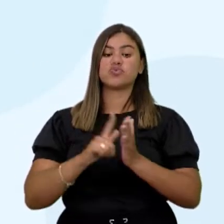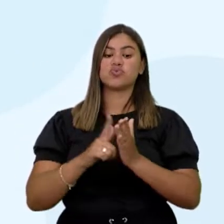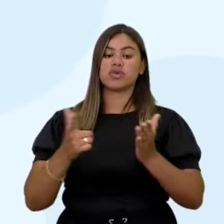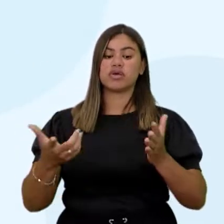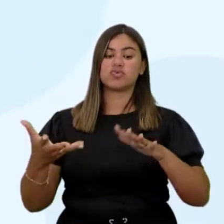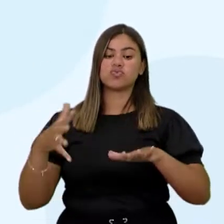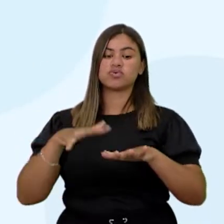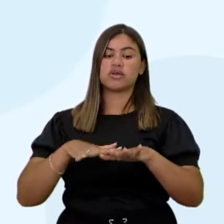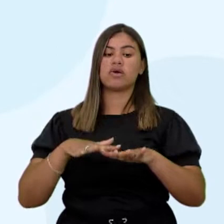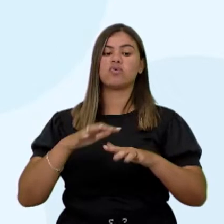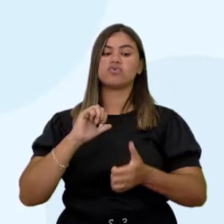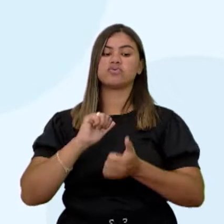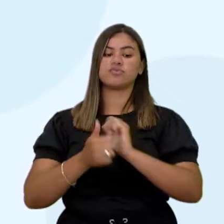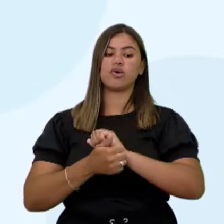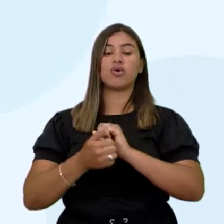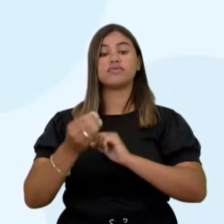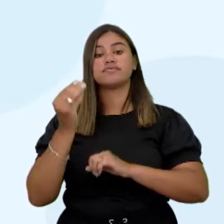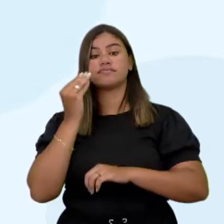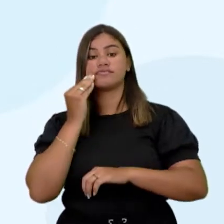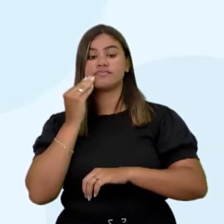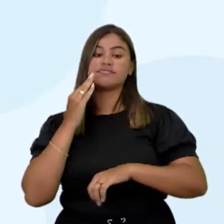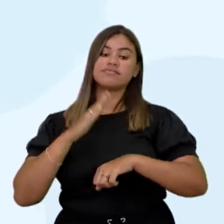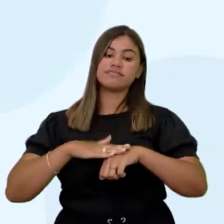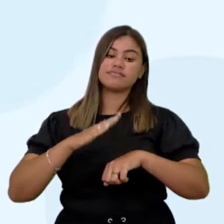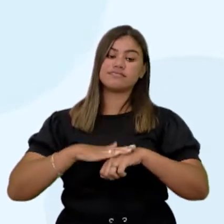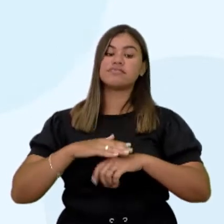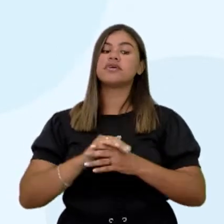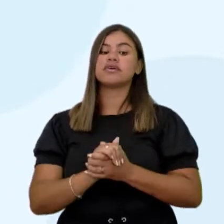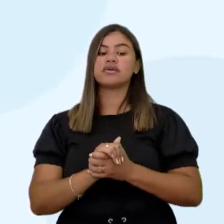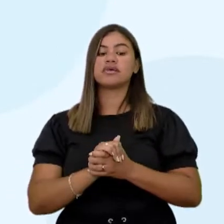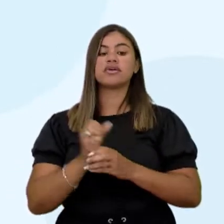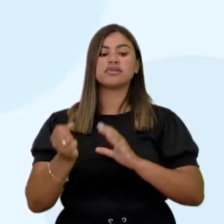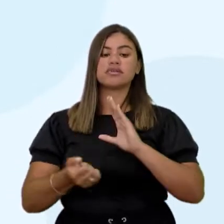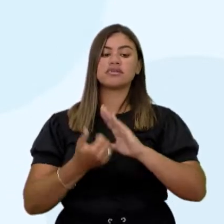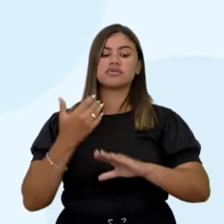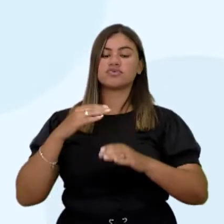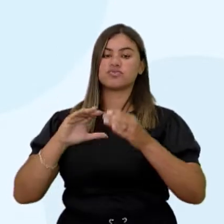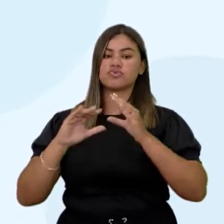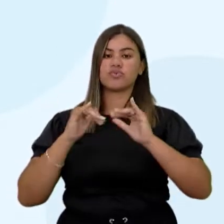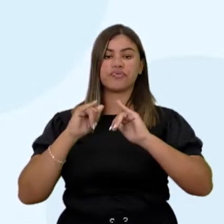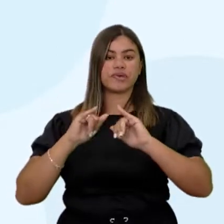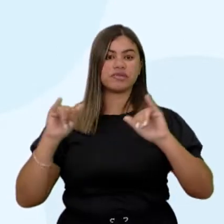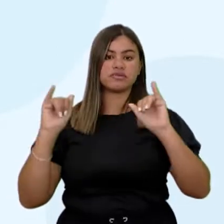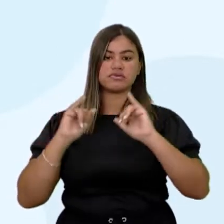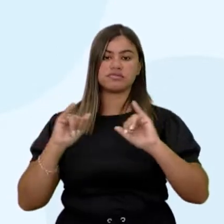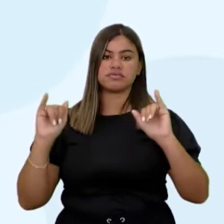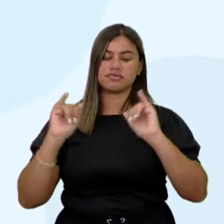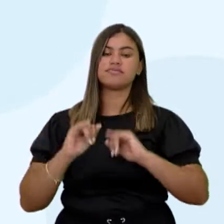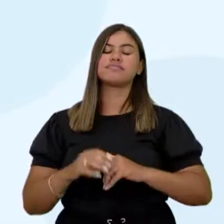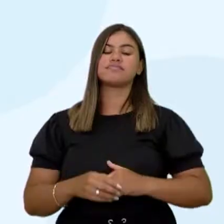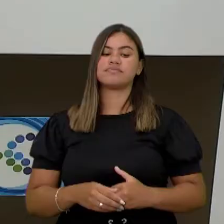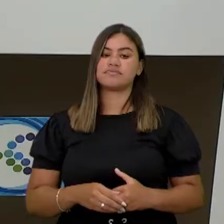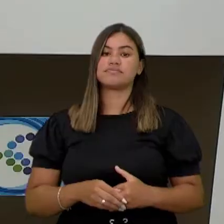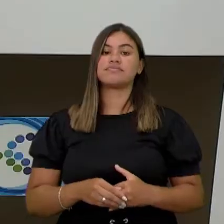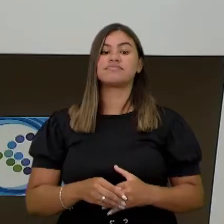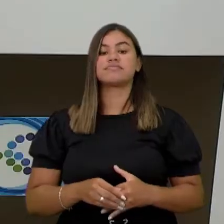esportes, práticas e experimentação, criação e comunicação publicitária. Como vocês devem ter percebido,